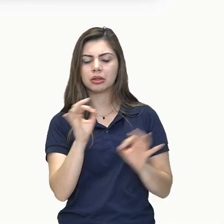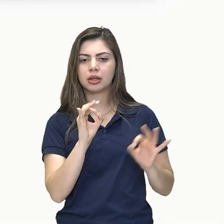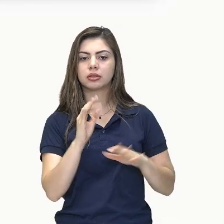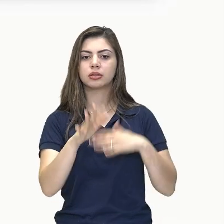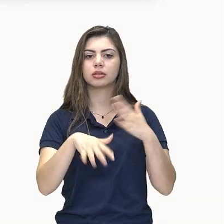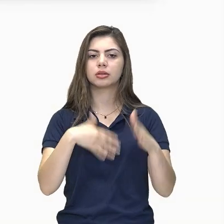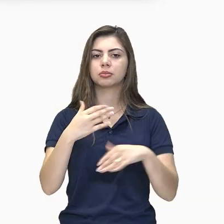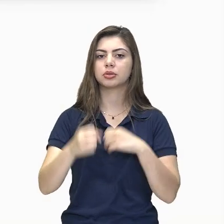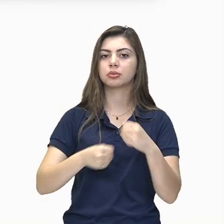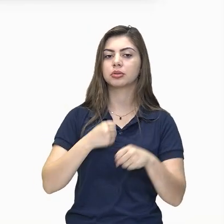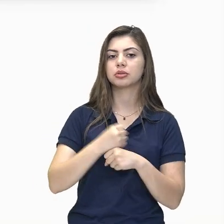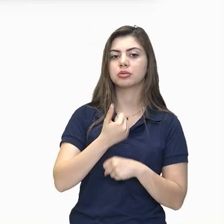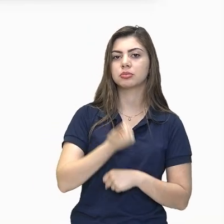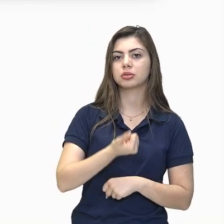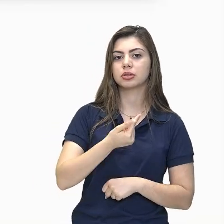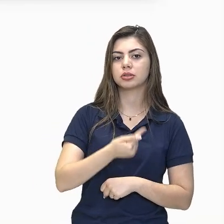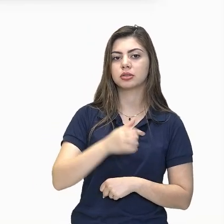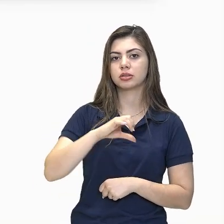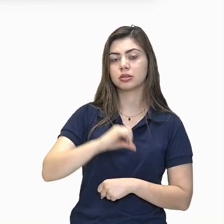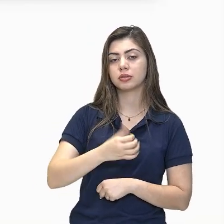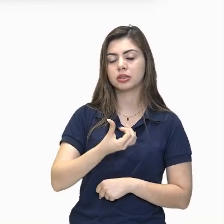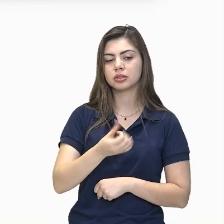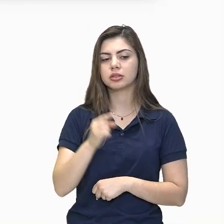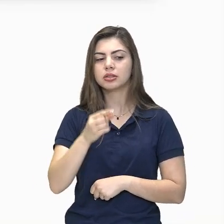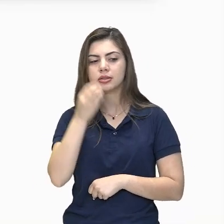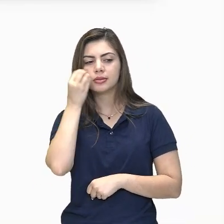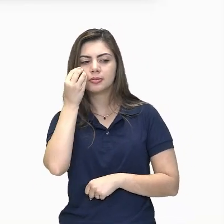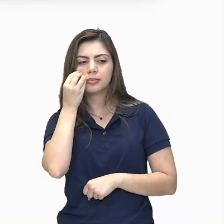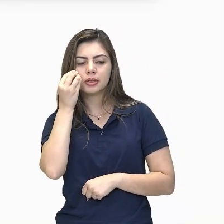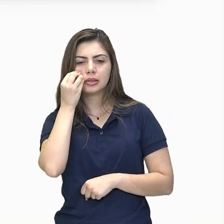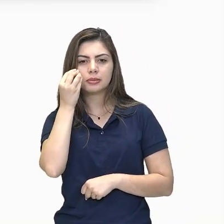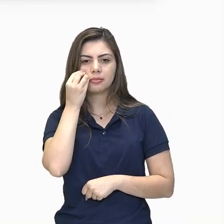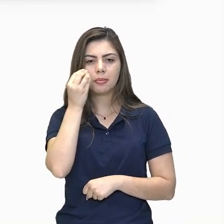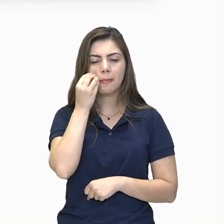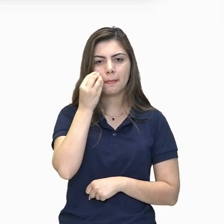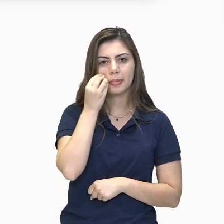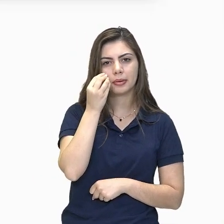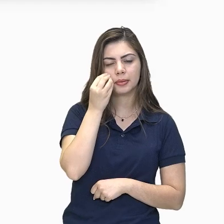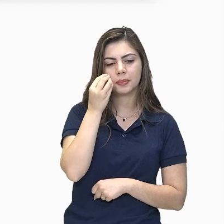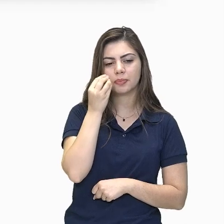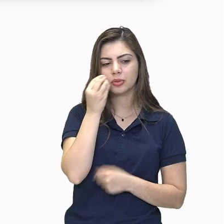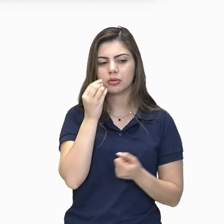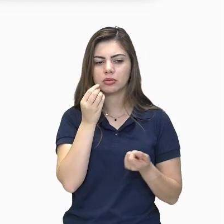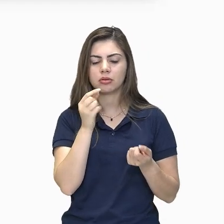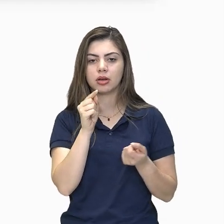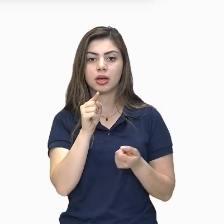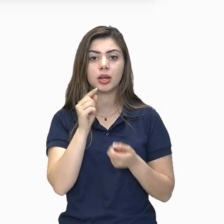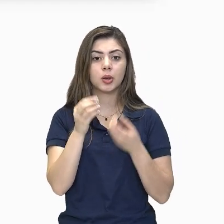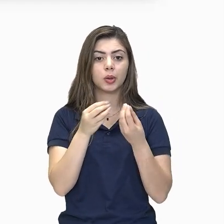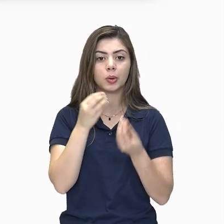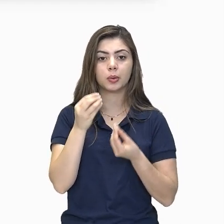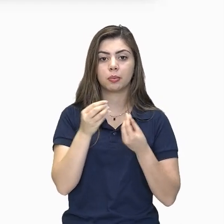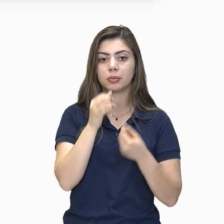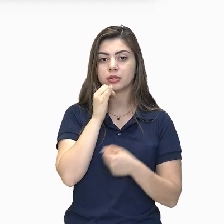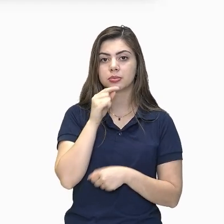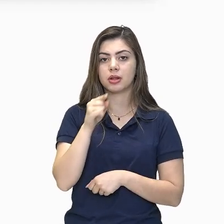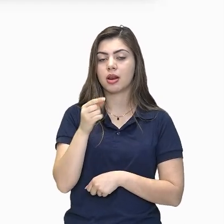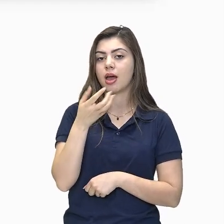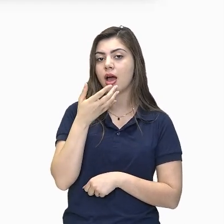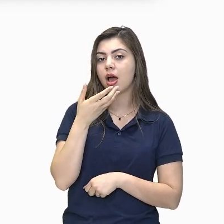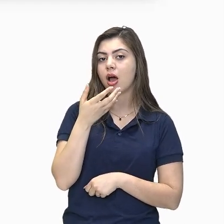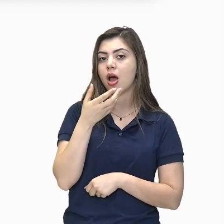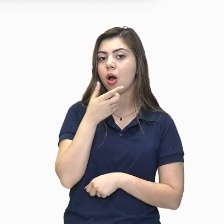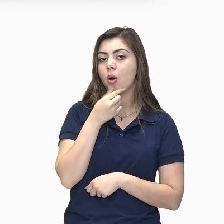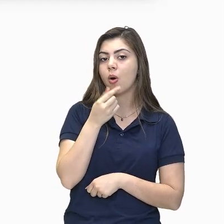1796, ele fez um experimento histórico a partir das suas observações. Ele inoculou em um garoto de 8 anos